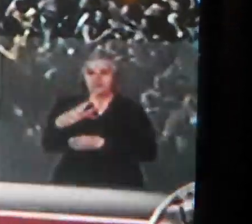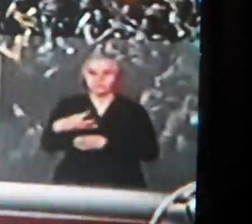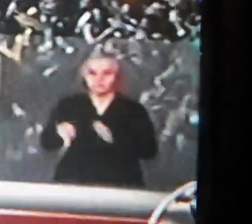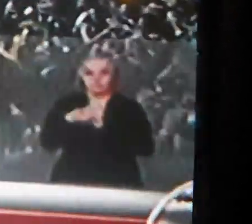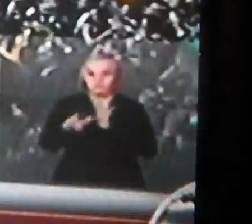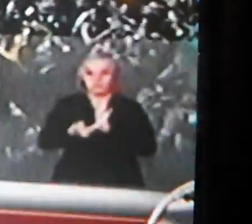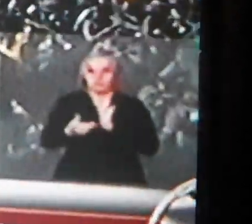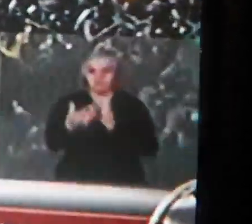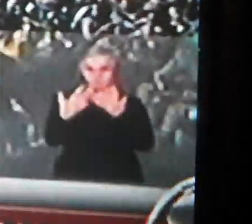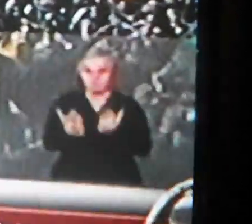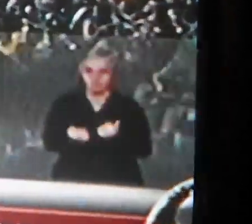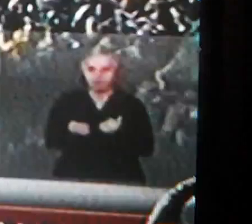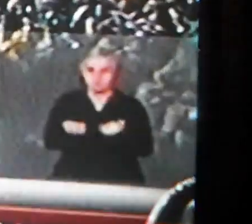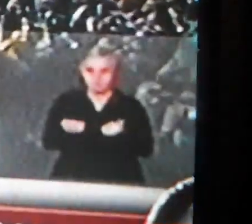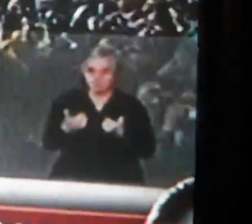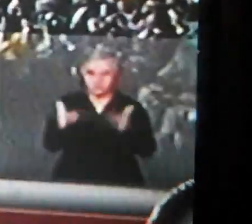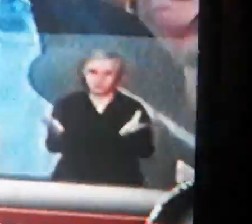autorizar a abertura do processo.